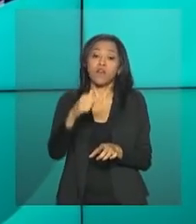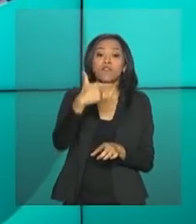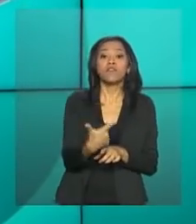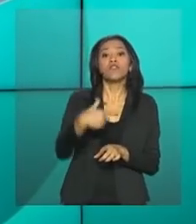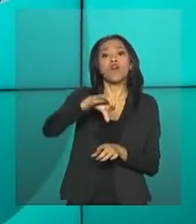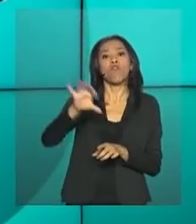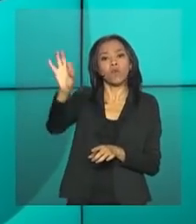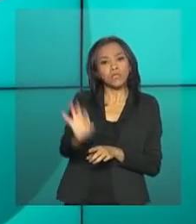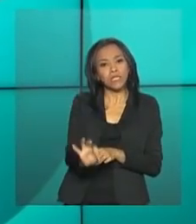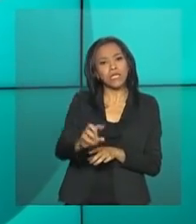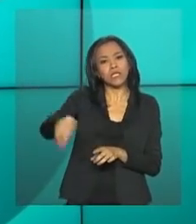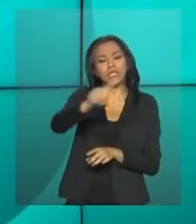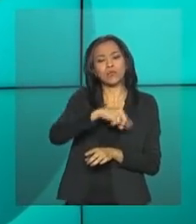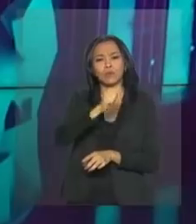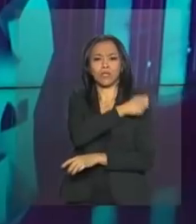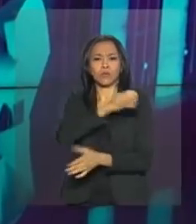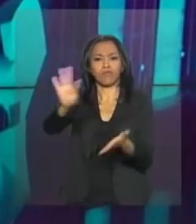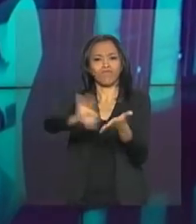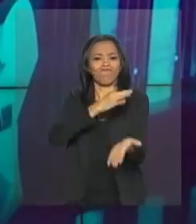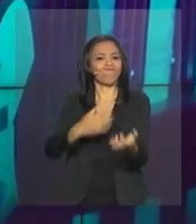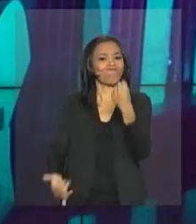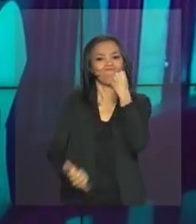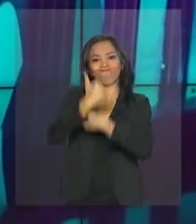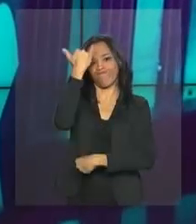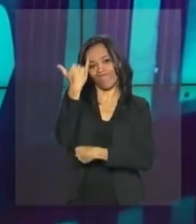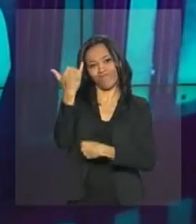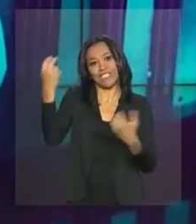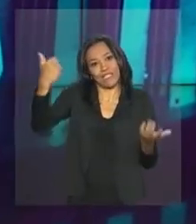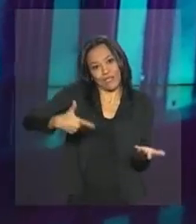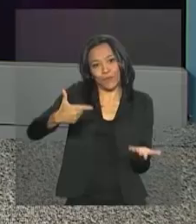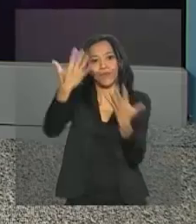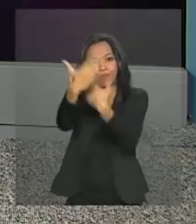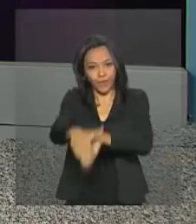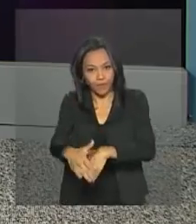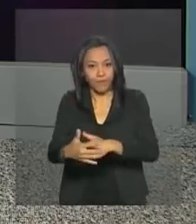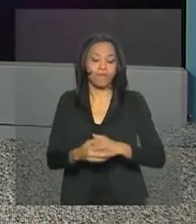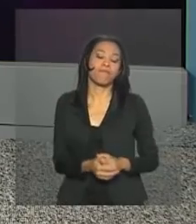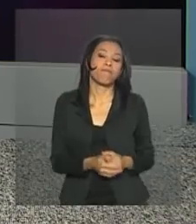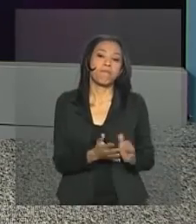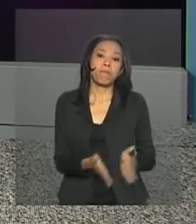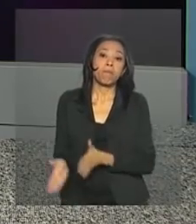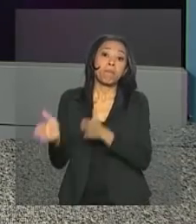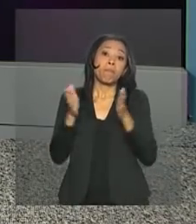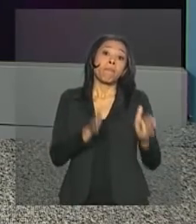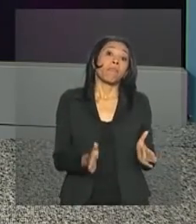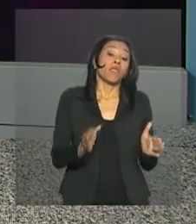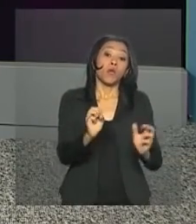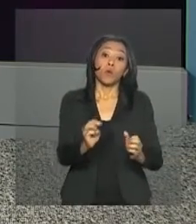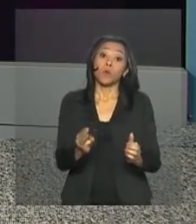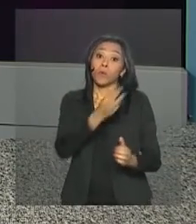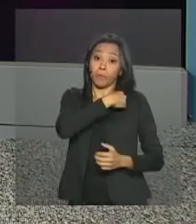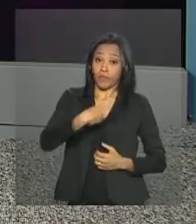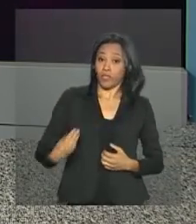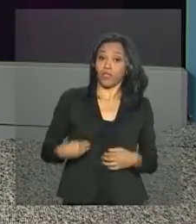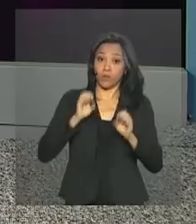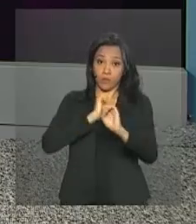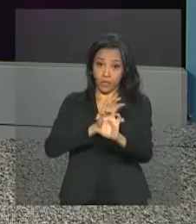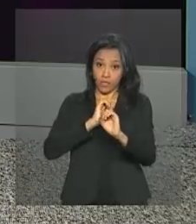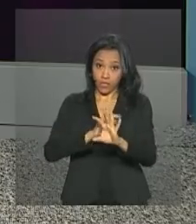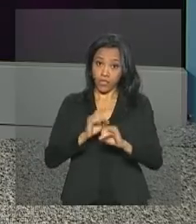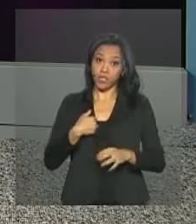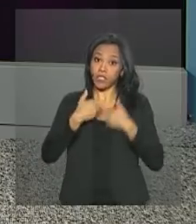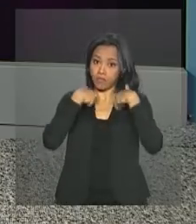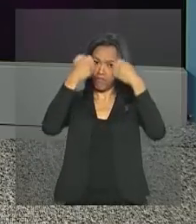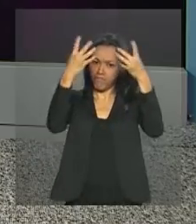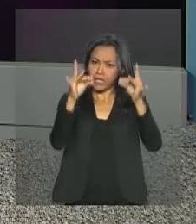alunos inscritos não compareceram às provas nesta segunda etapa o ministro da educação o sr soares afirmou que